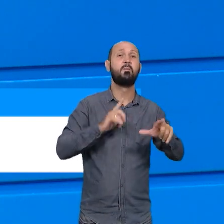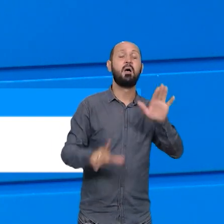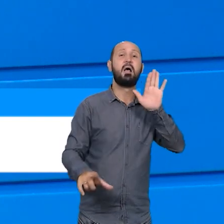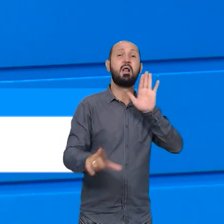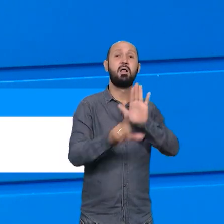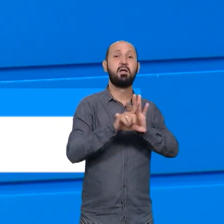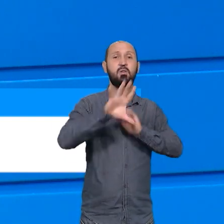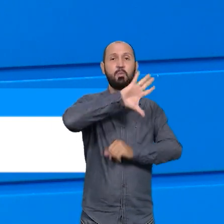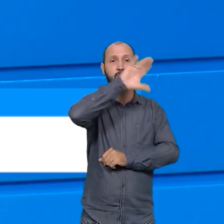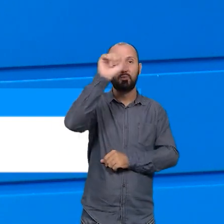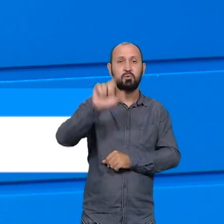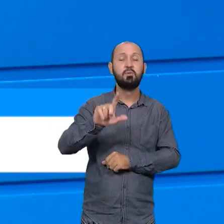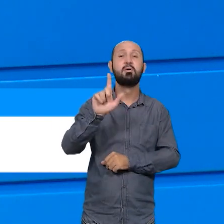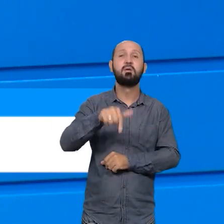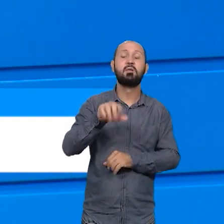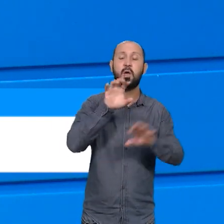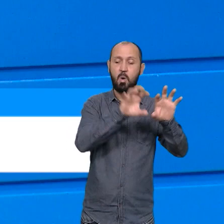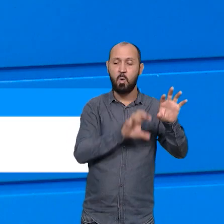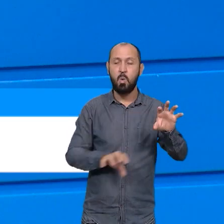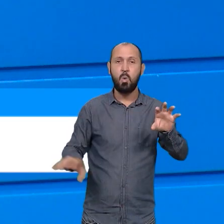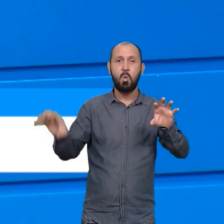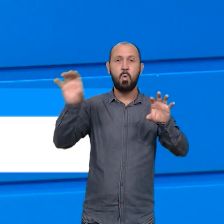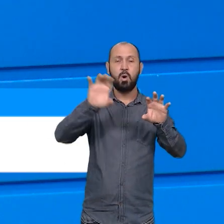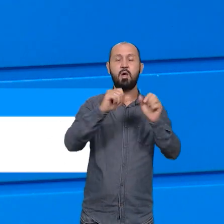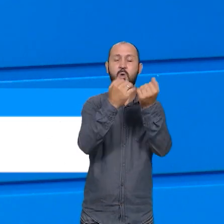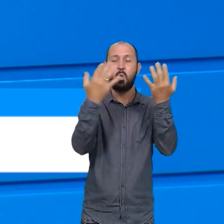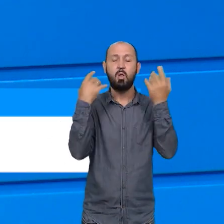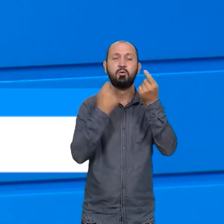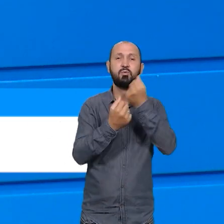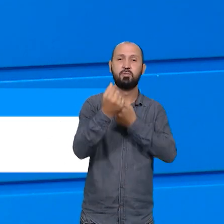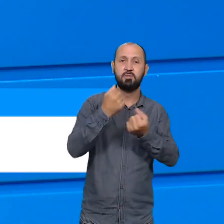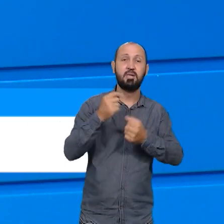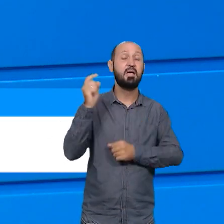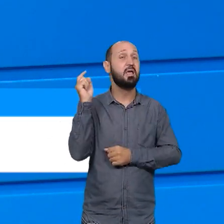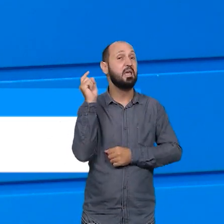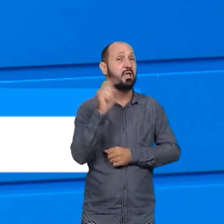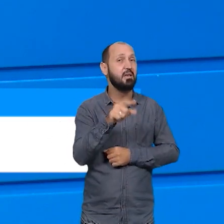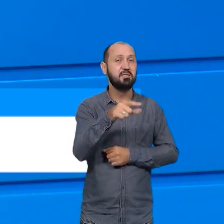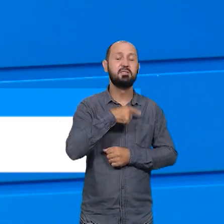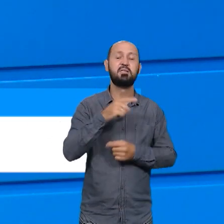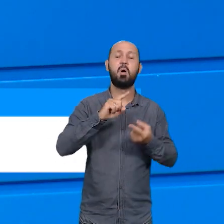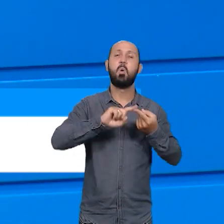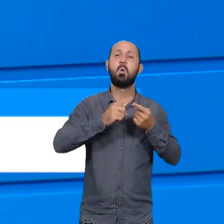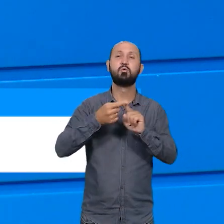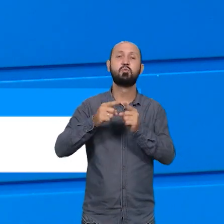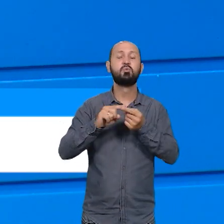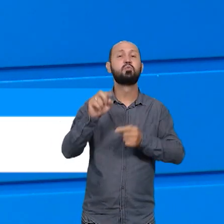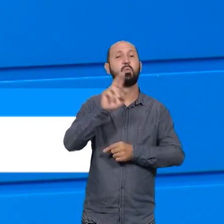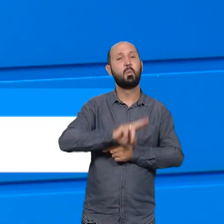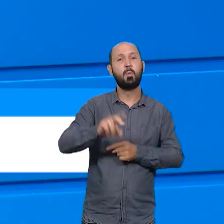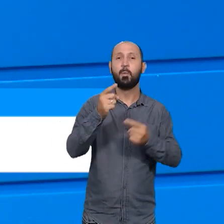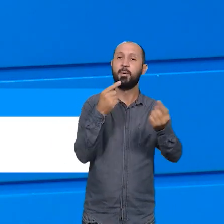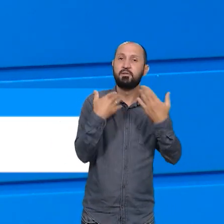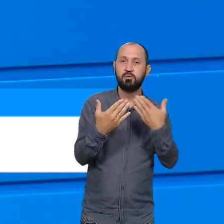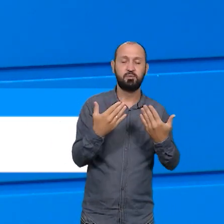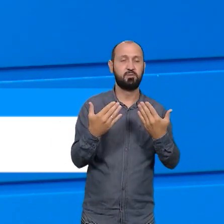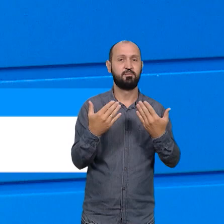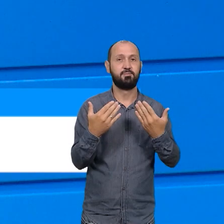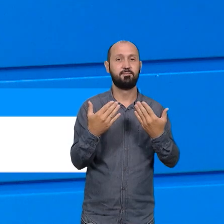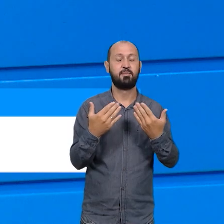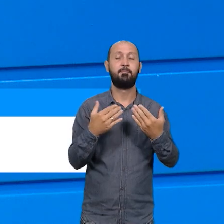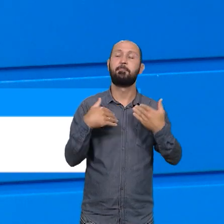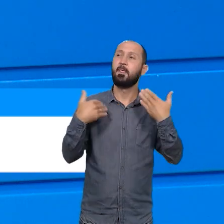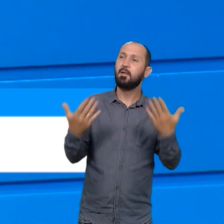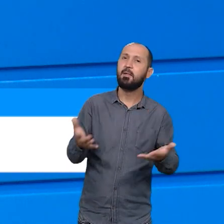legal importante no Mato Grosso do Sul, que é o zoneamento ecológico econômico. Esse é o grande instrumento que nós temos para discutir